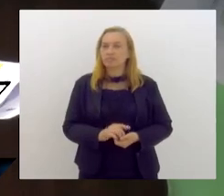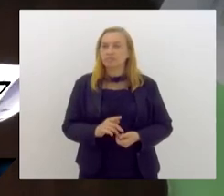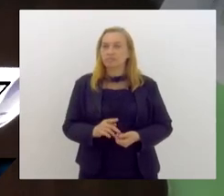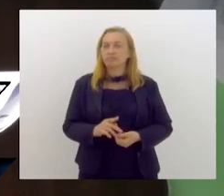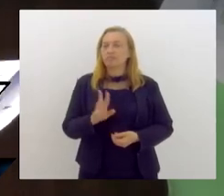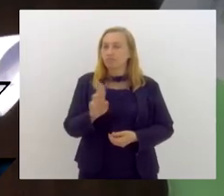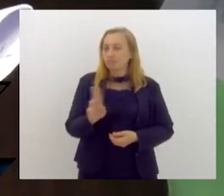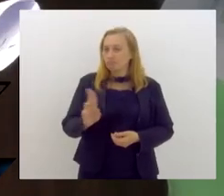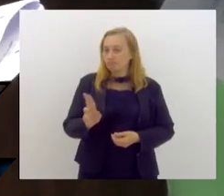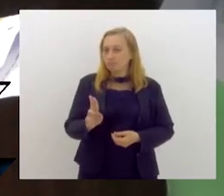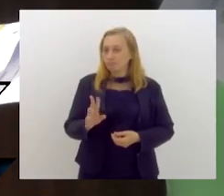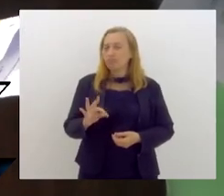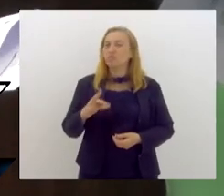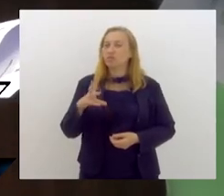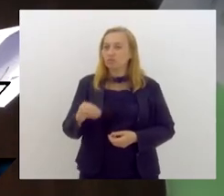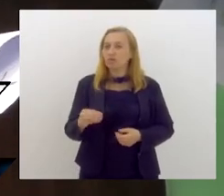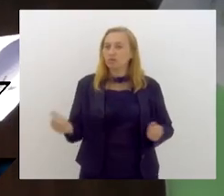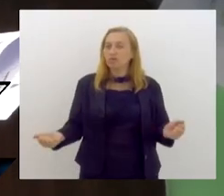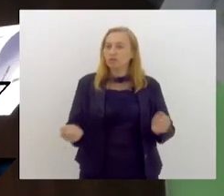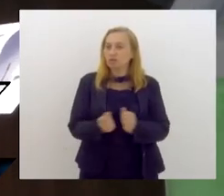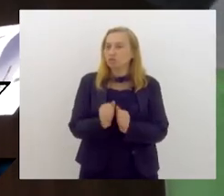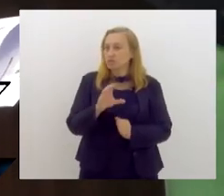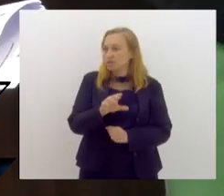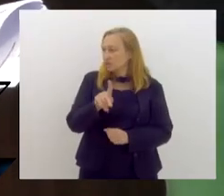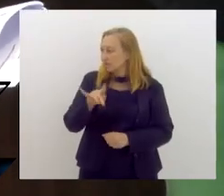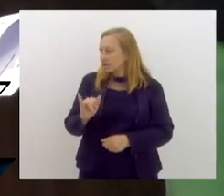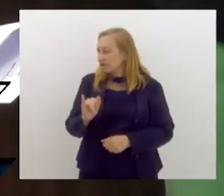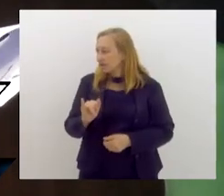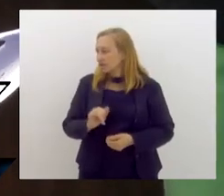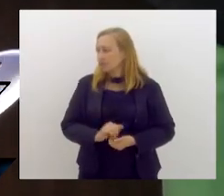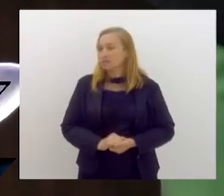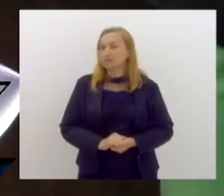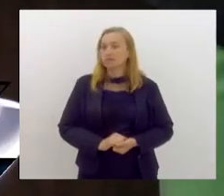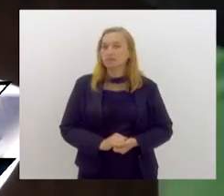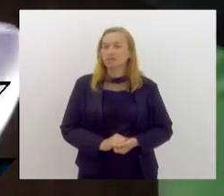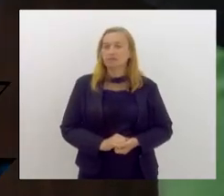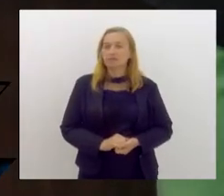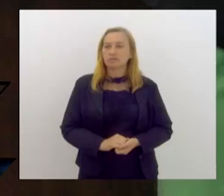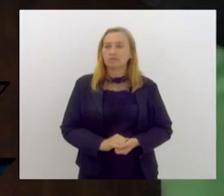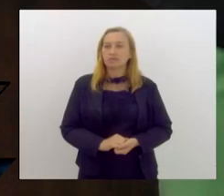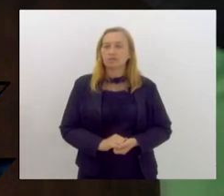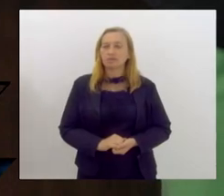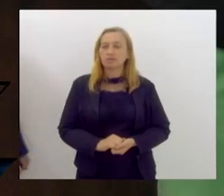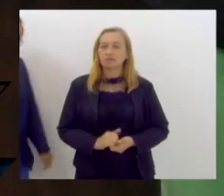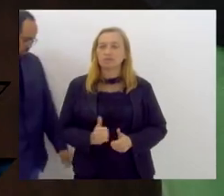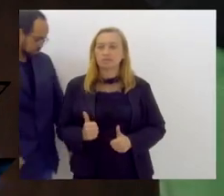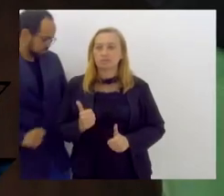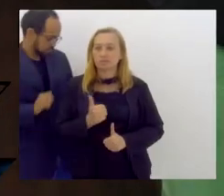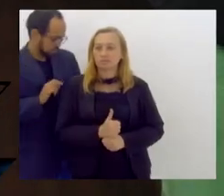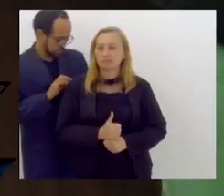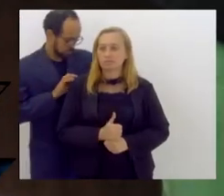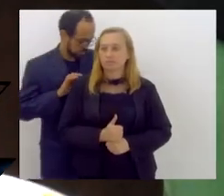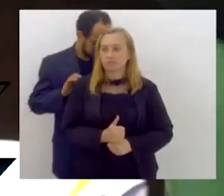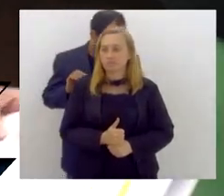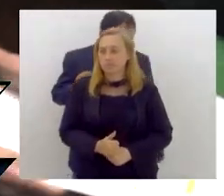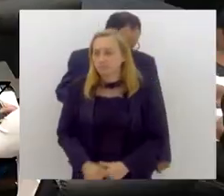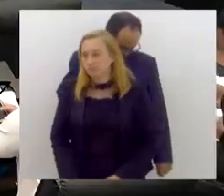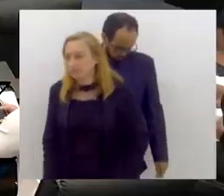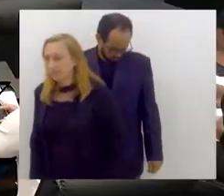o nome daqueles que integraram a CPI e que são os autores desse projeto de lei. Muito